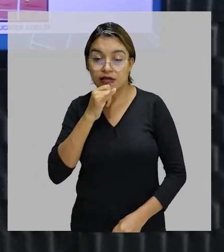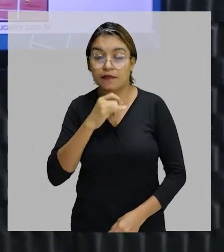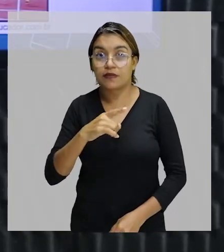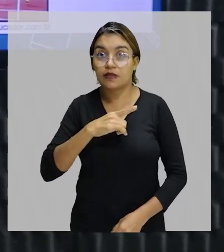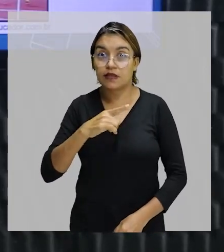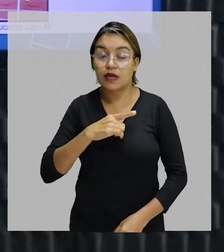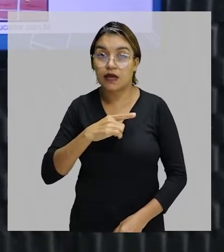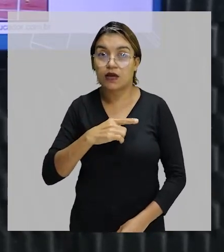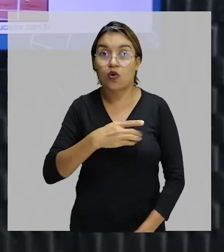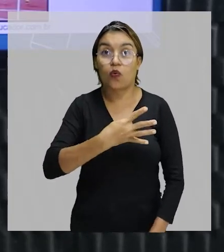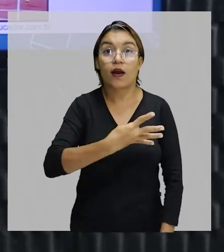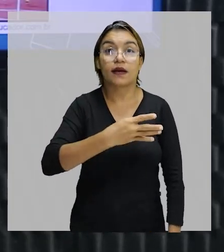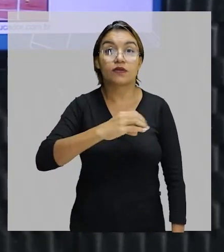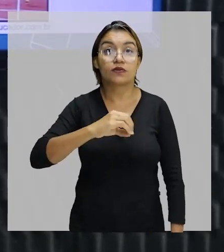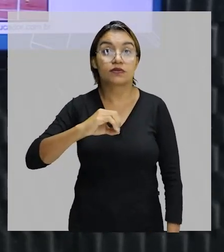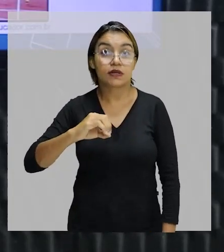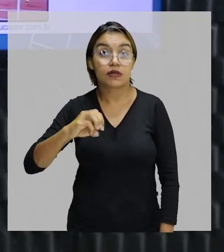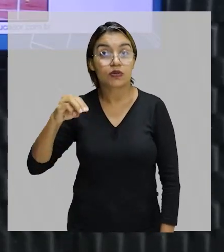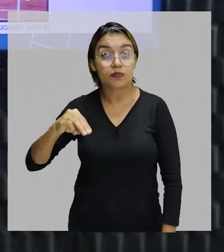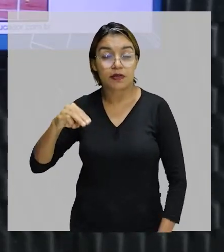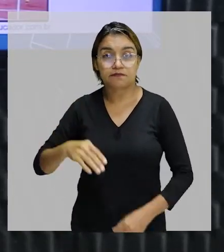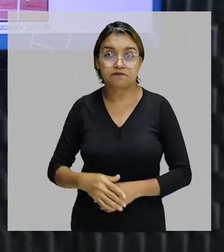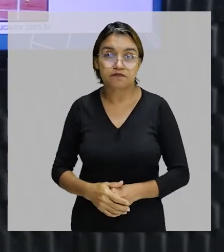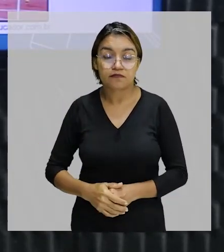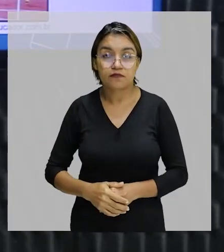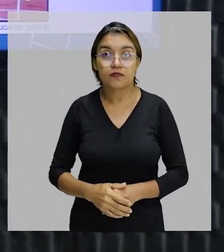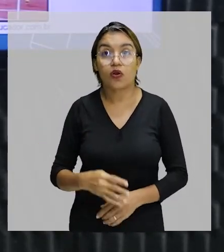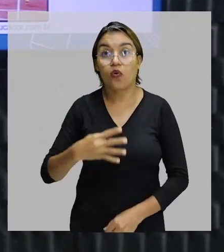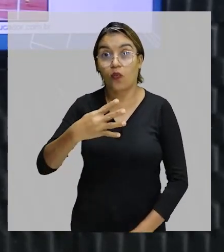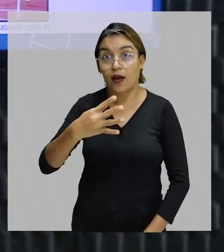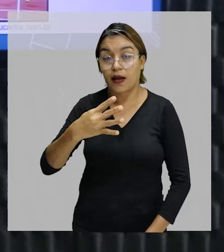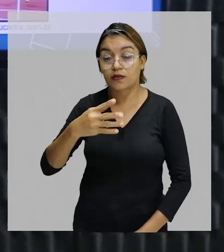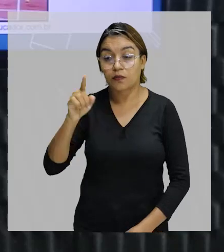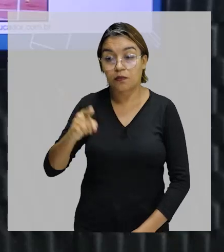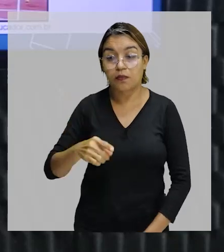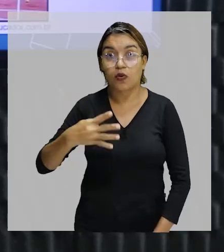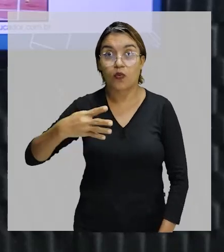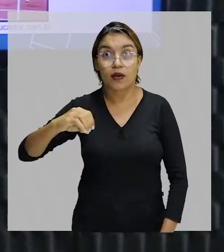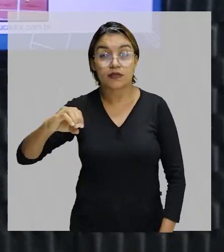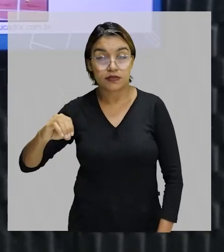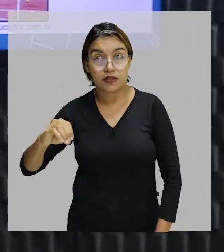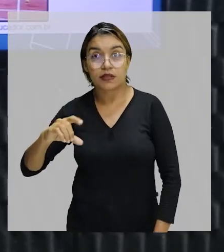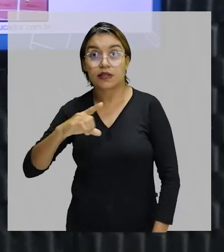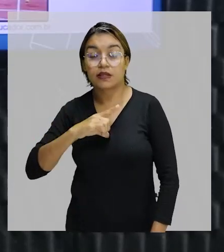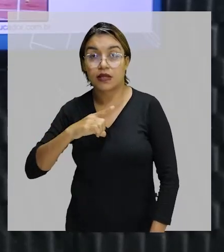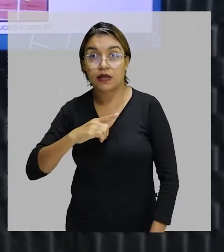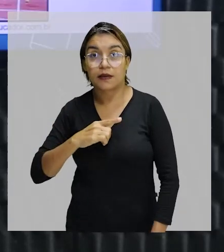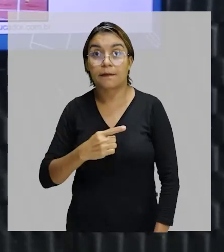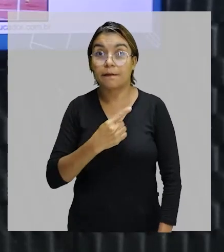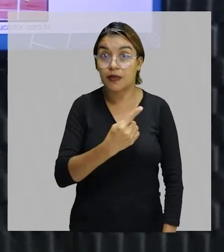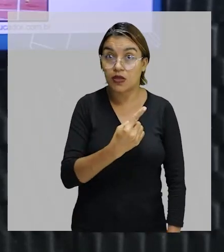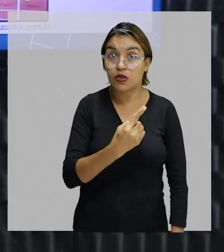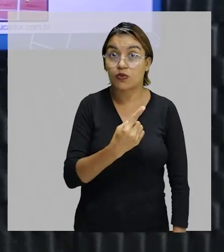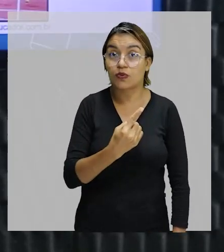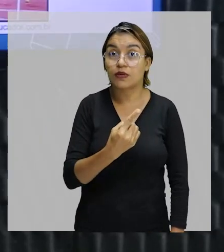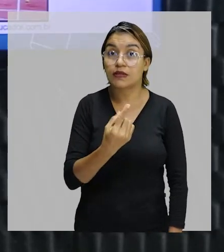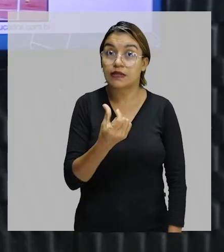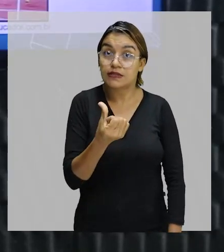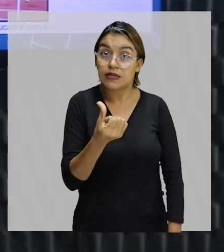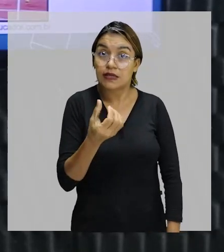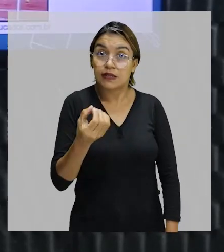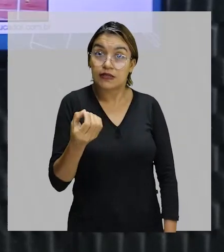de 400 metros. No 4 por 400, a prova tem um total de 1.600 metros. Eu até já falei para